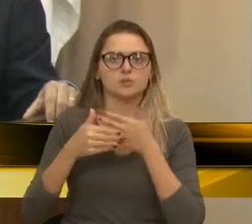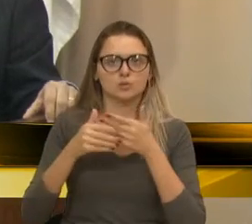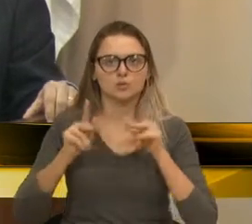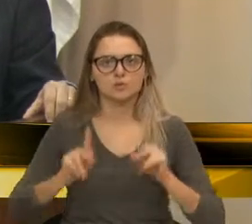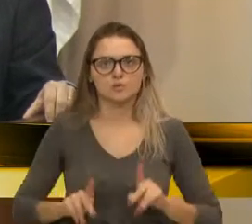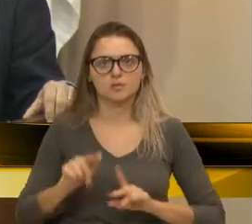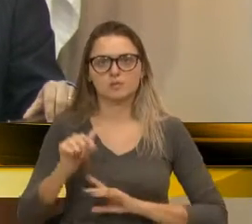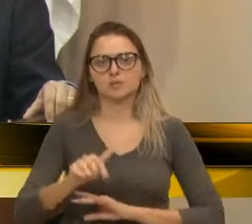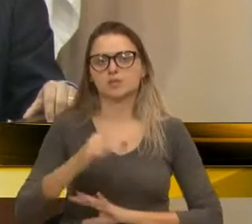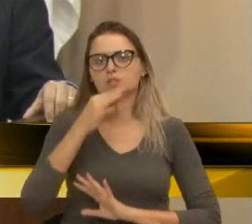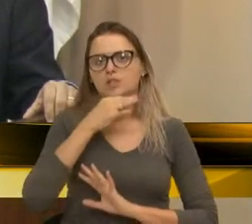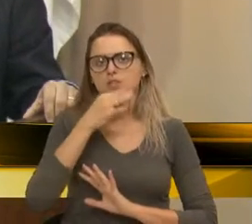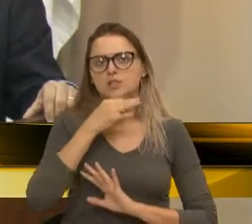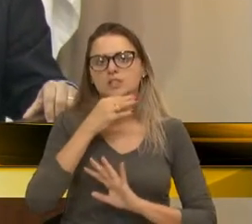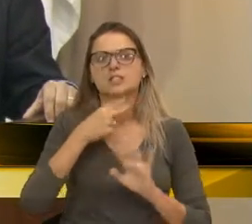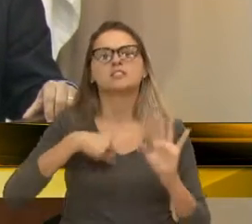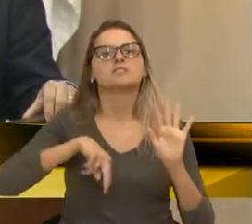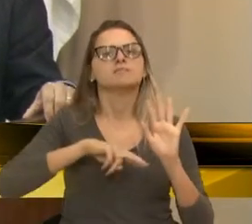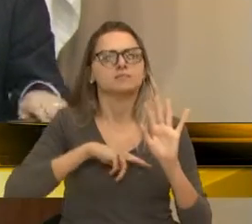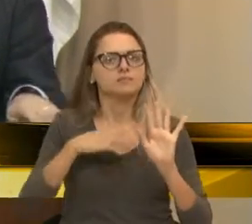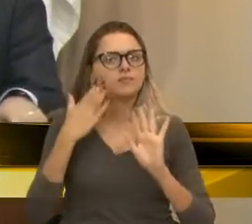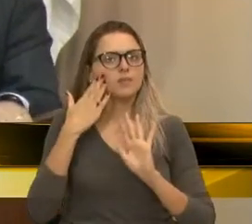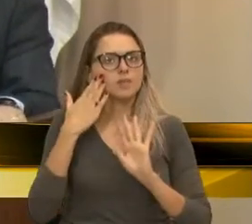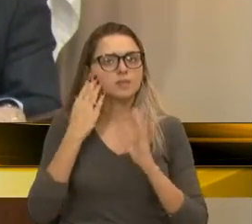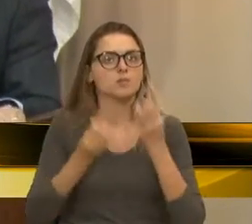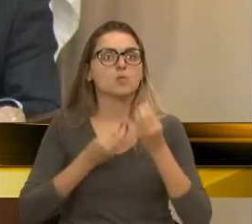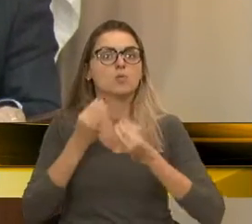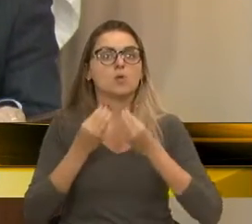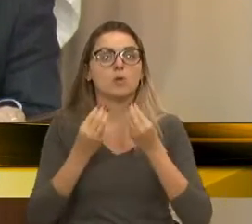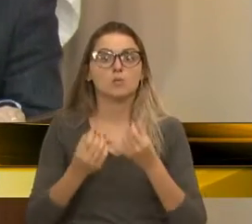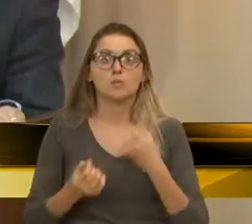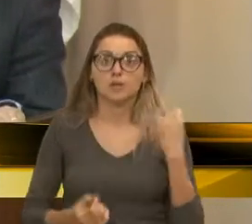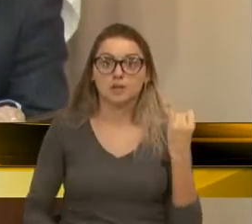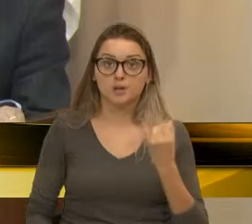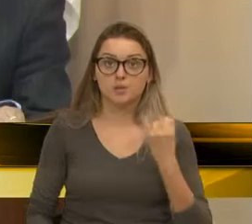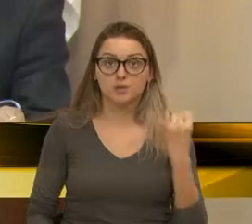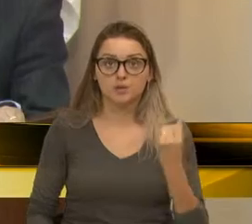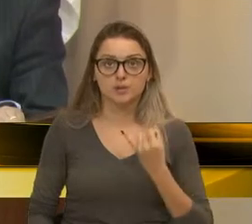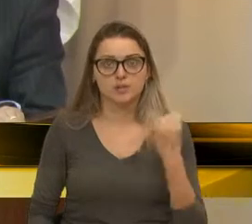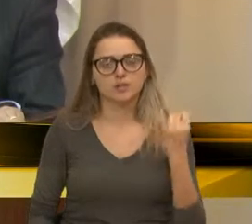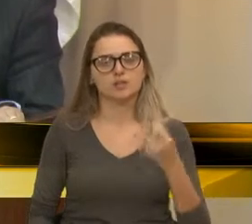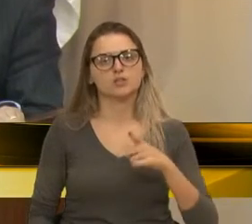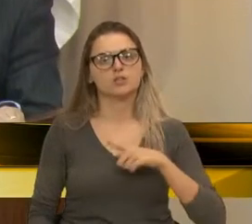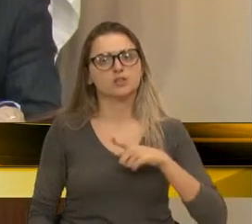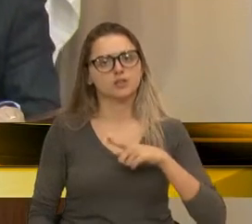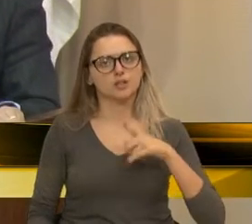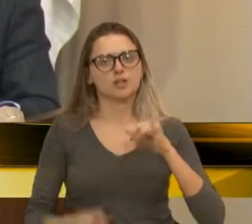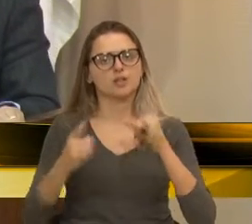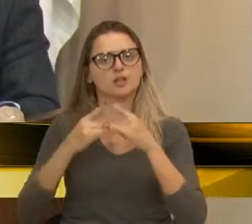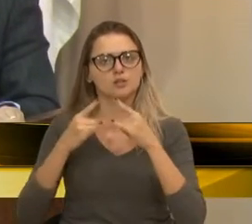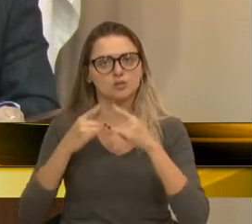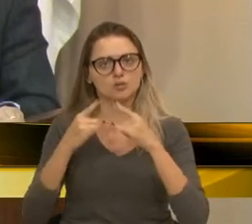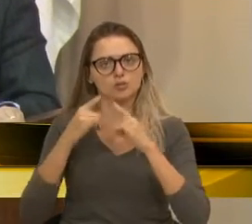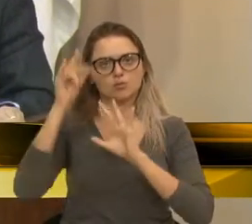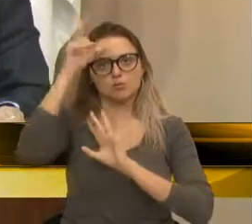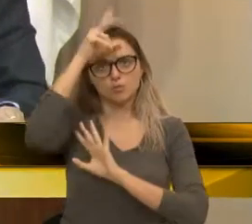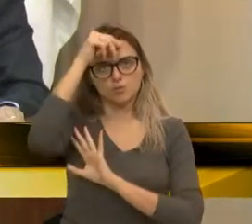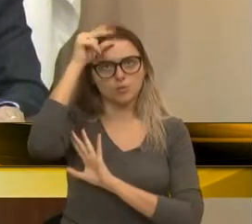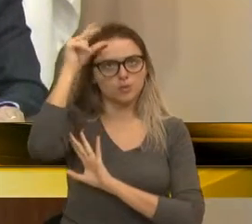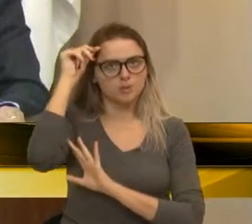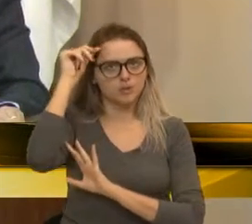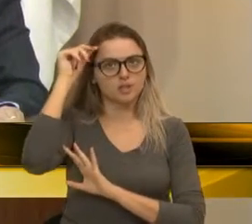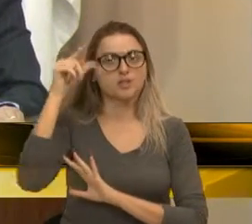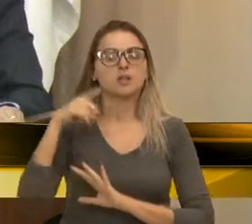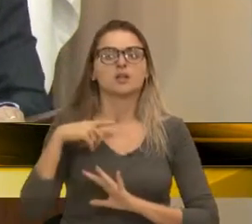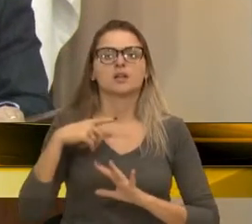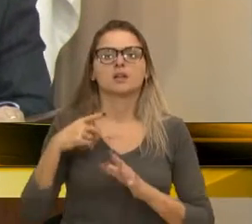caxienses. Nós sabemos da importância que tem este órgão municipal para o abastecimento